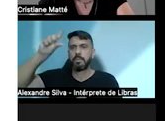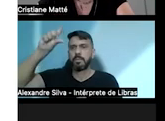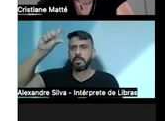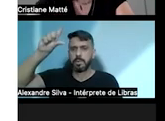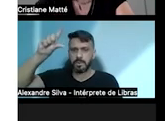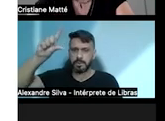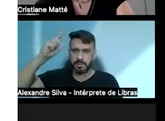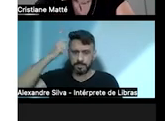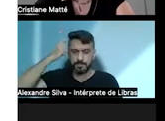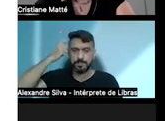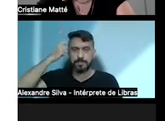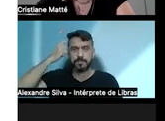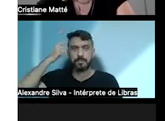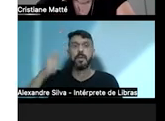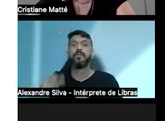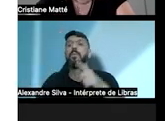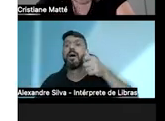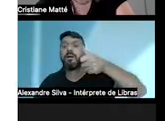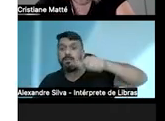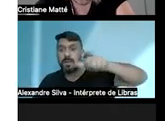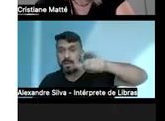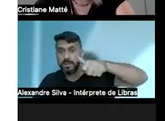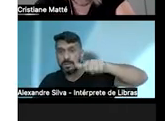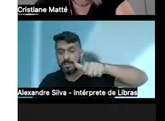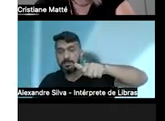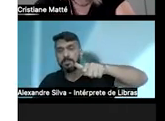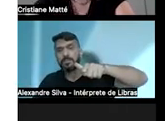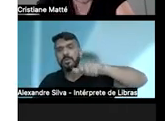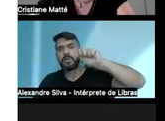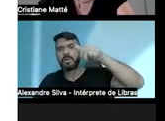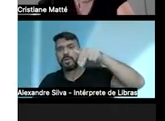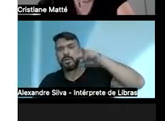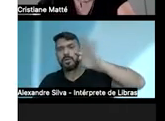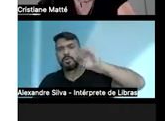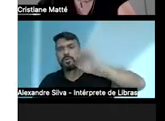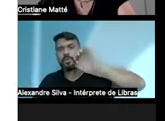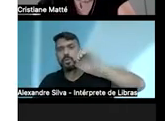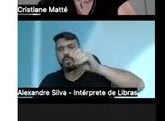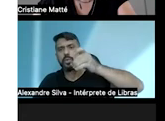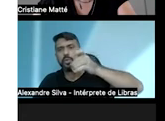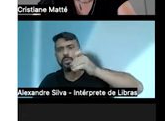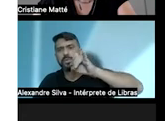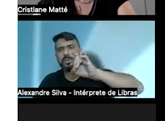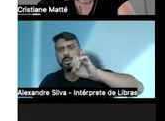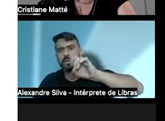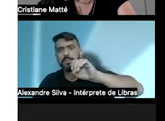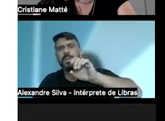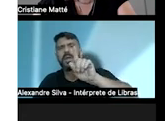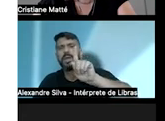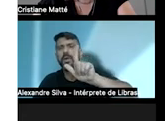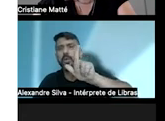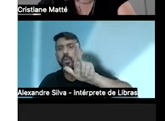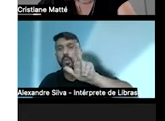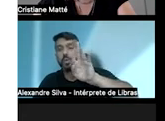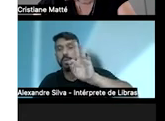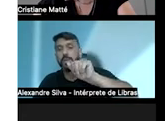espécies reativas. Fomos avaliar o nível de antioxidantes agora. Glutationa, que é um antioxidante super